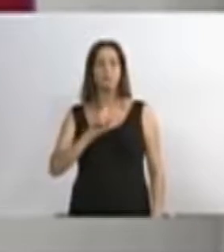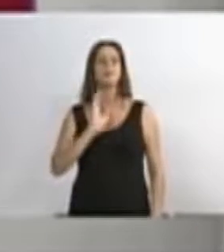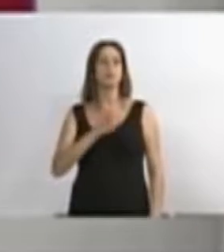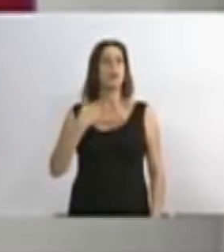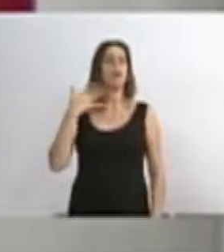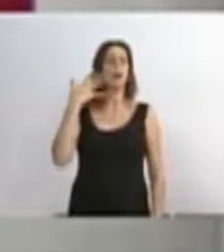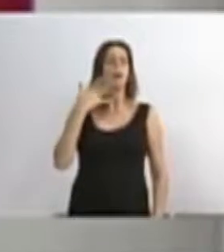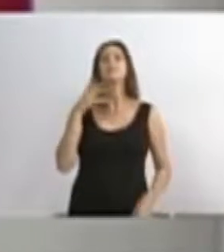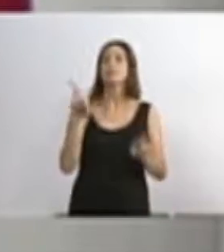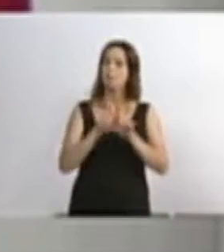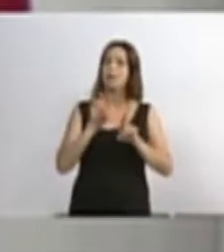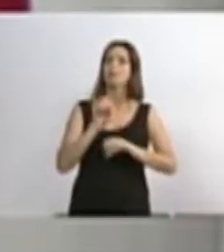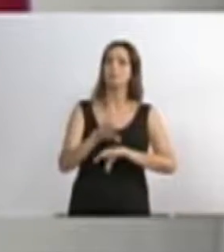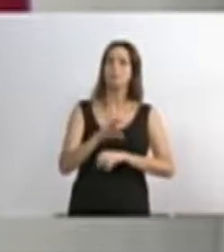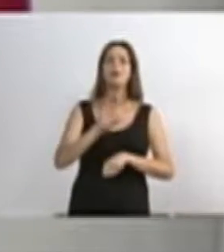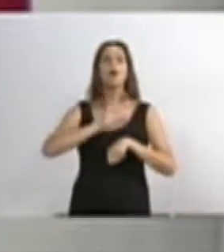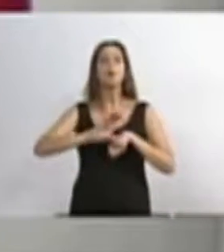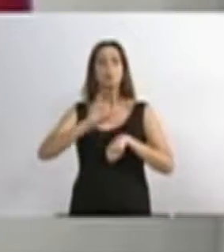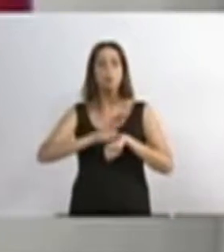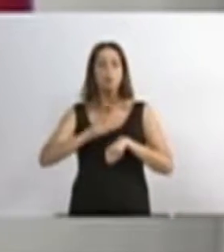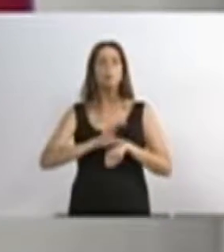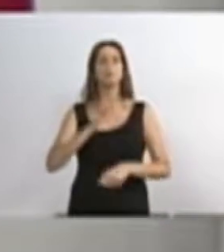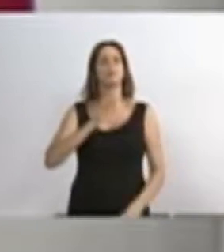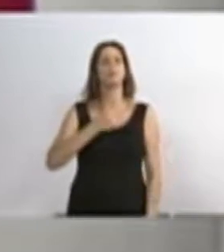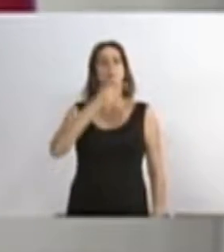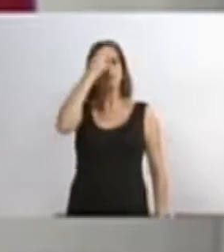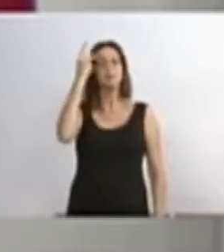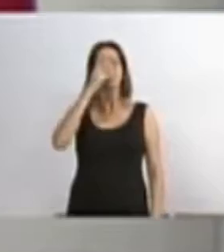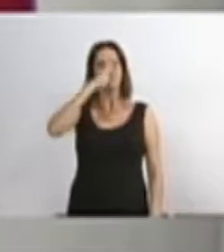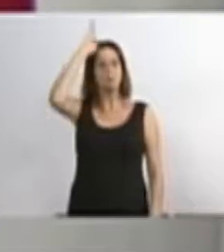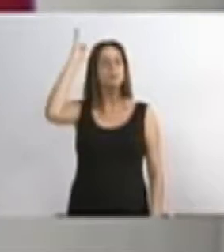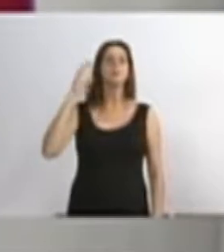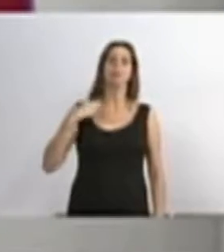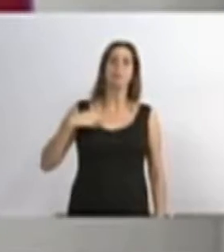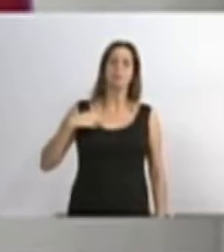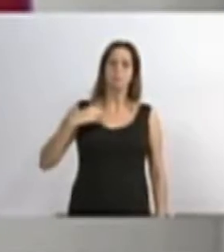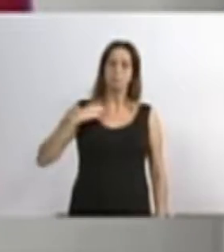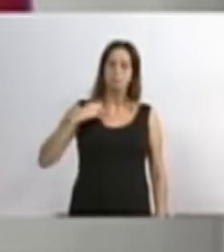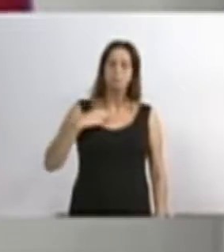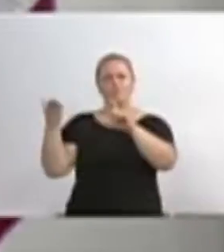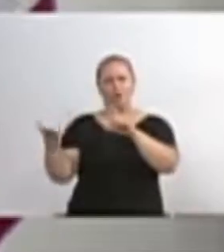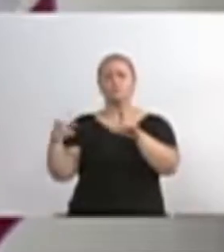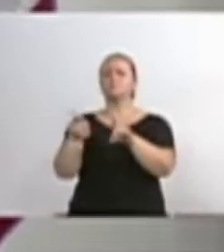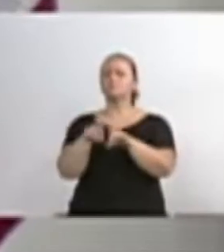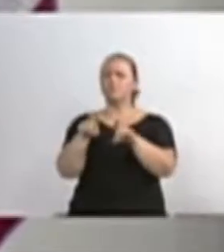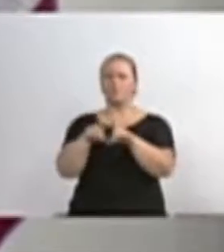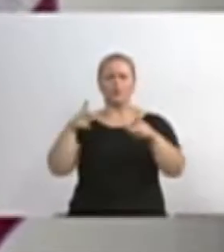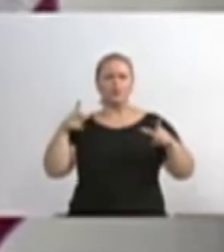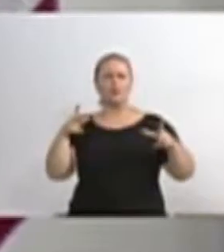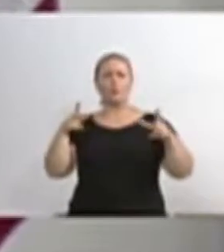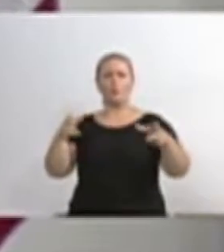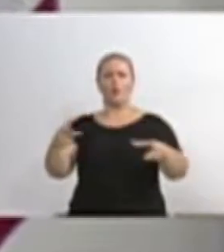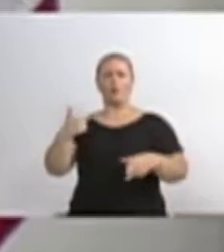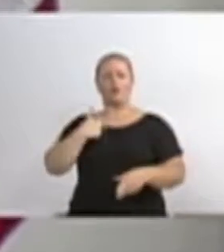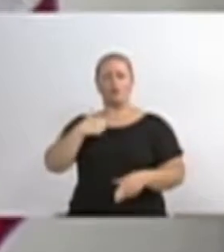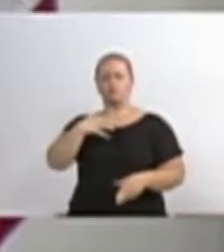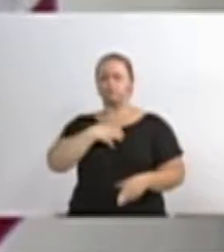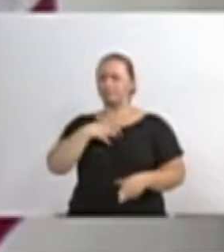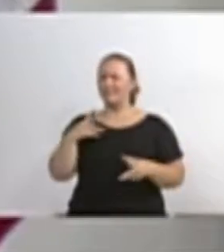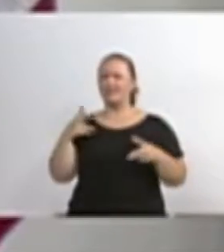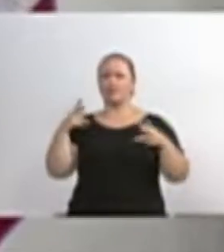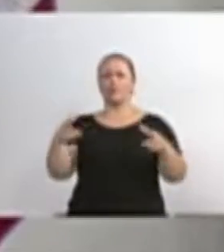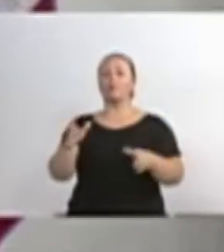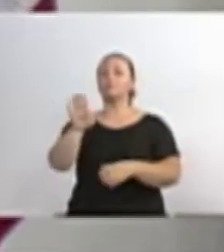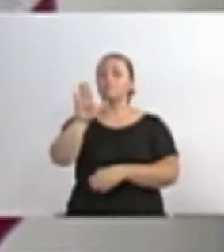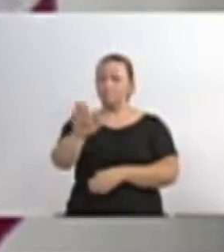Câmara para apresentar a atuação da corporação no estado. Os vereadores também destacaram a entrega